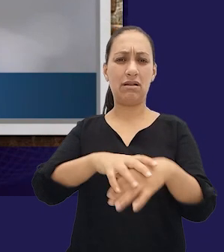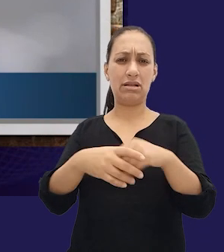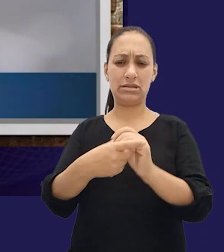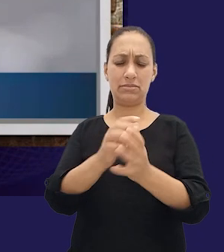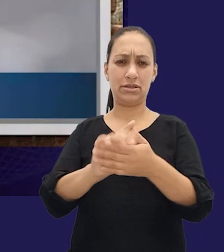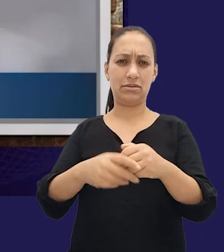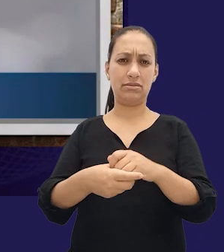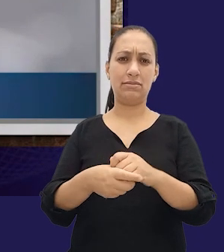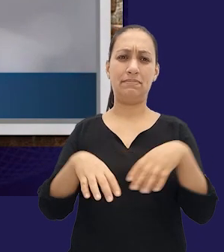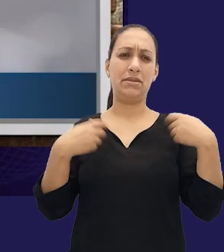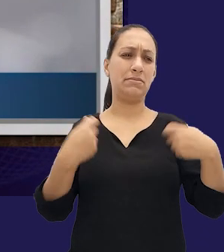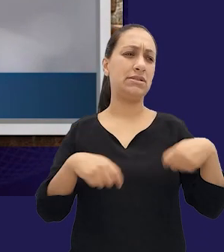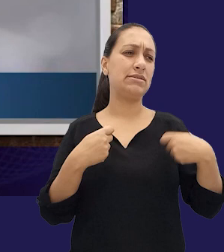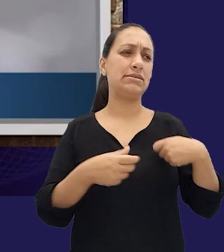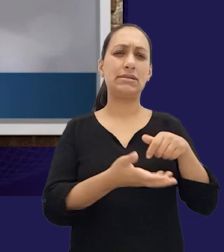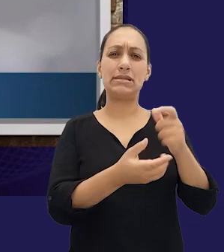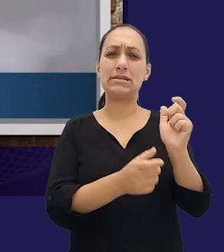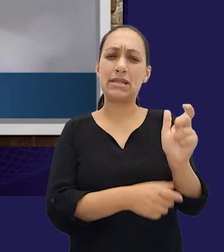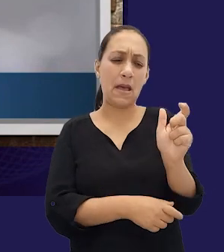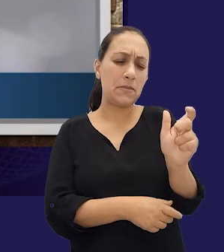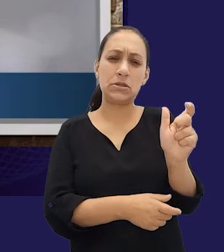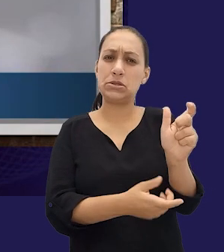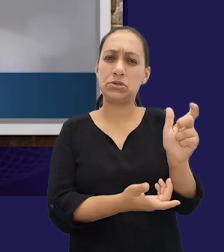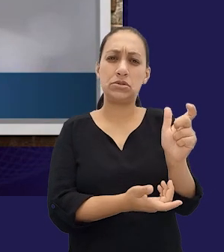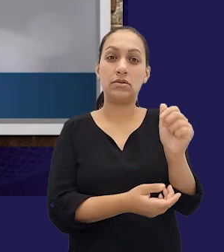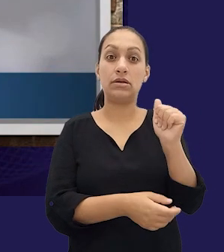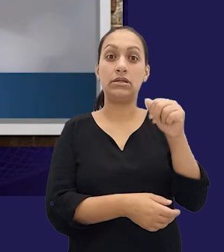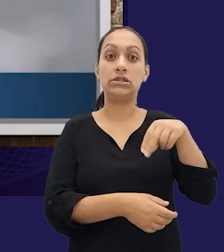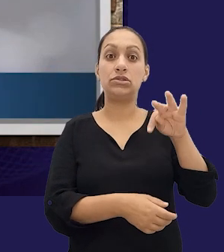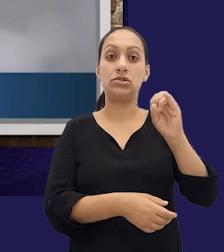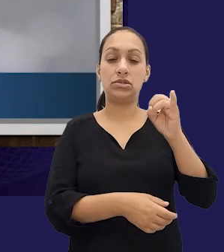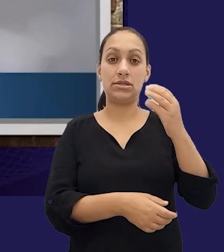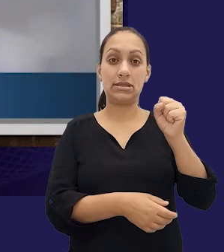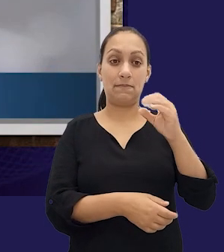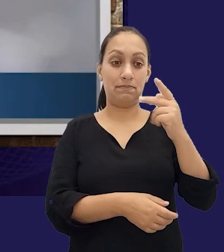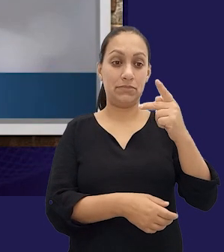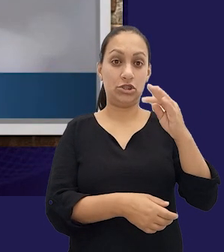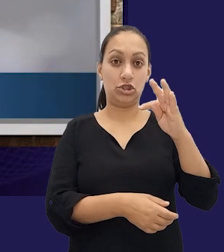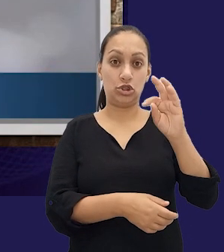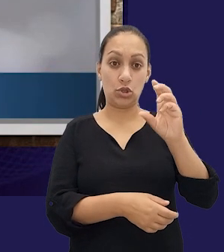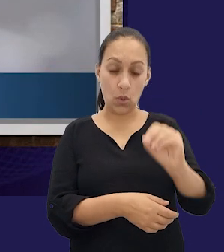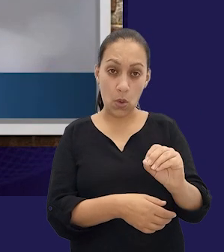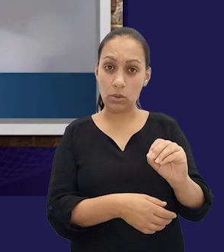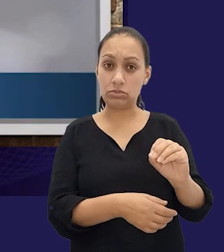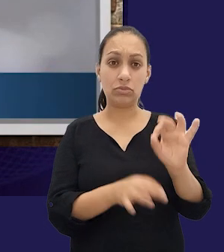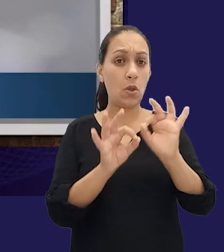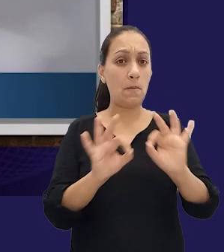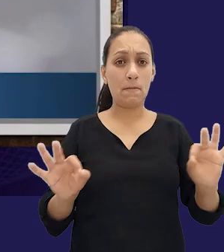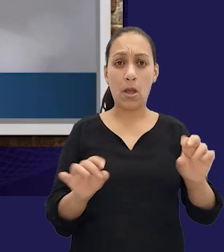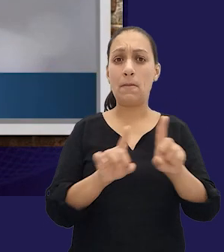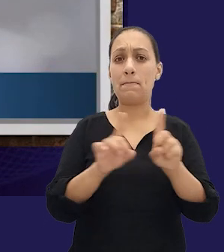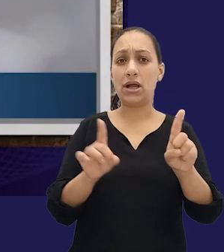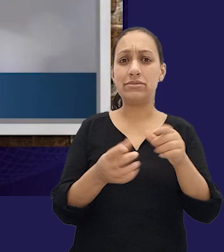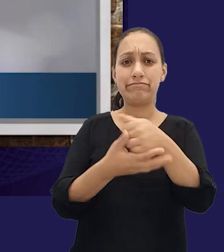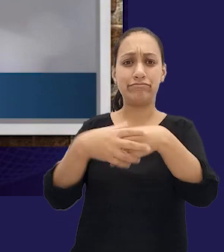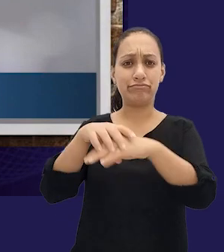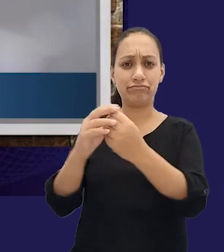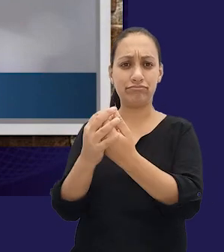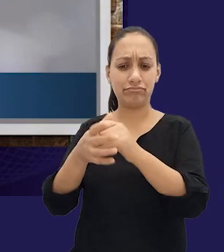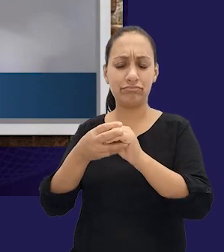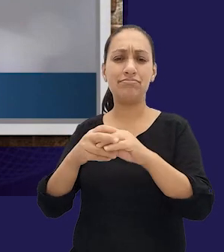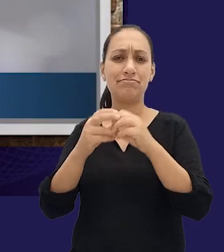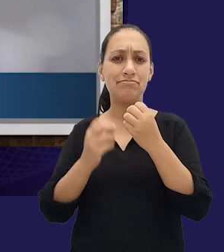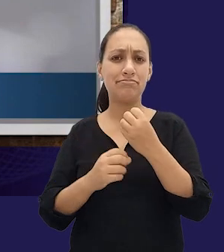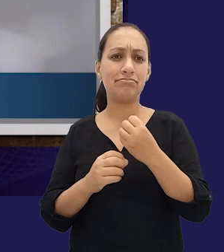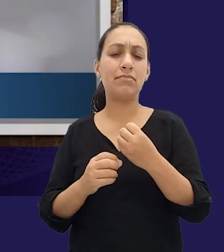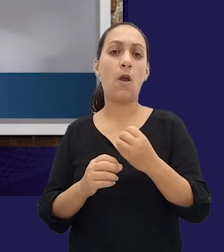aquele sabonete antisséptico com clorexidina, não. Sabonete normal, bem higienizado, bem lavado,